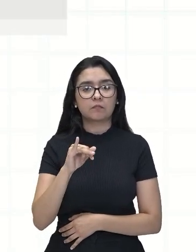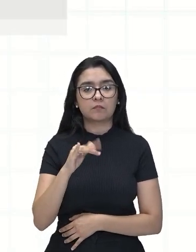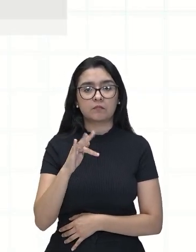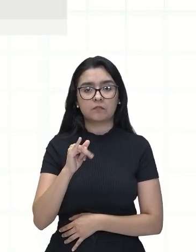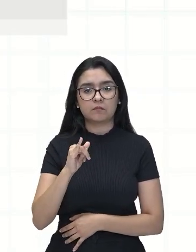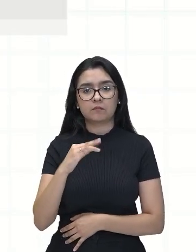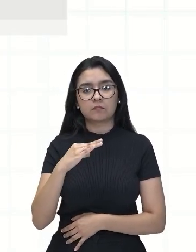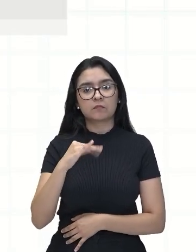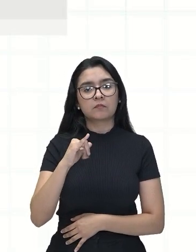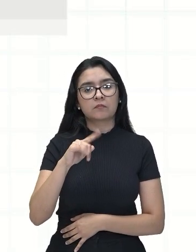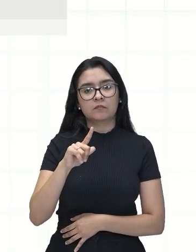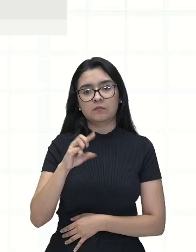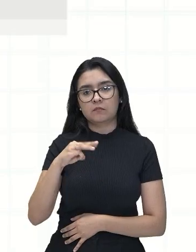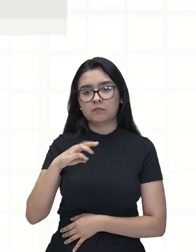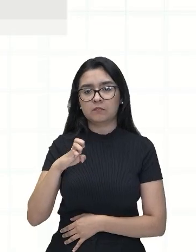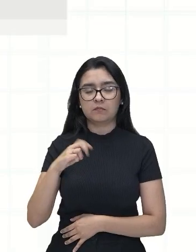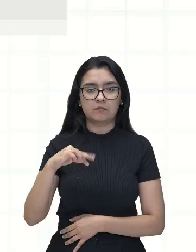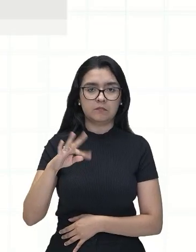dificilmente,